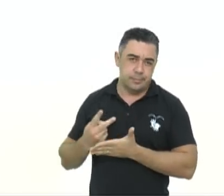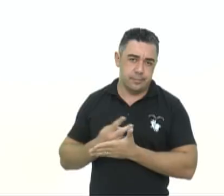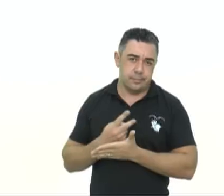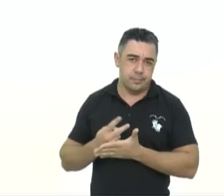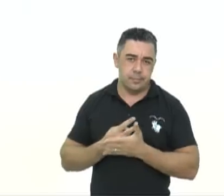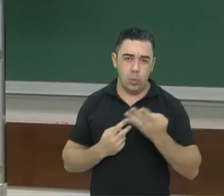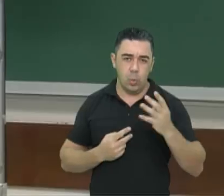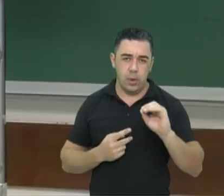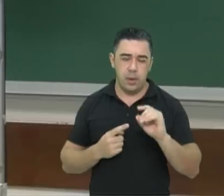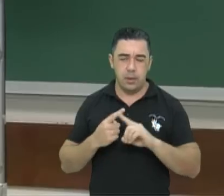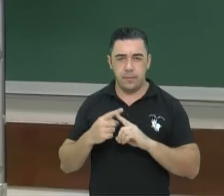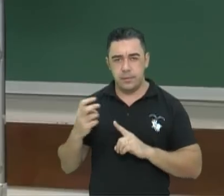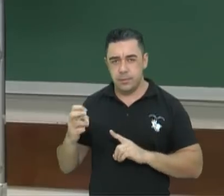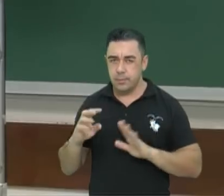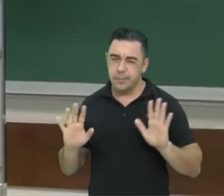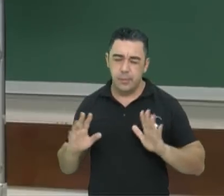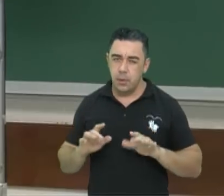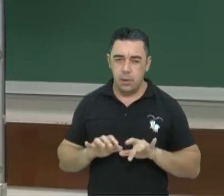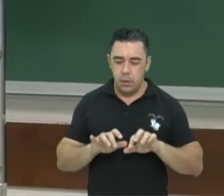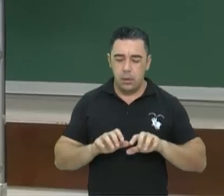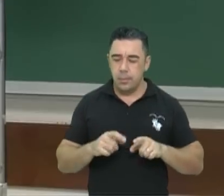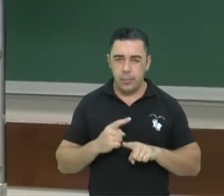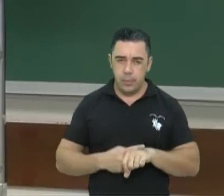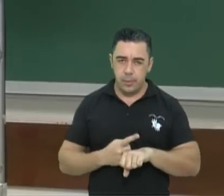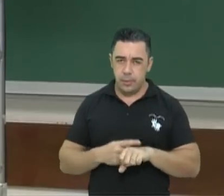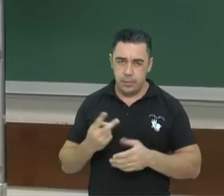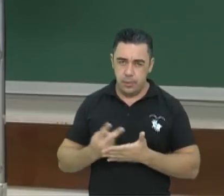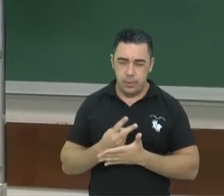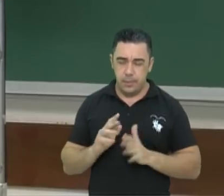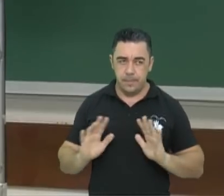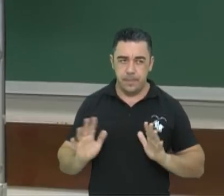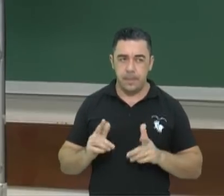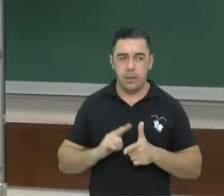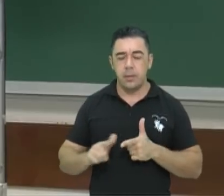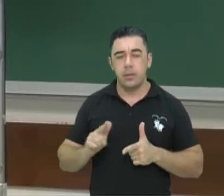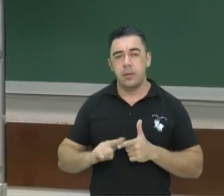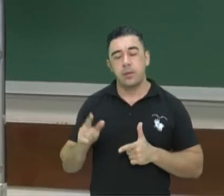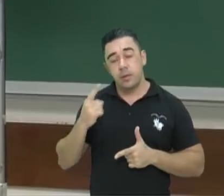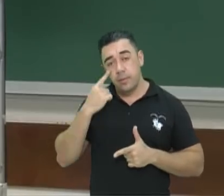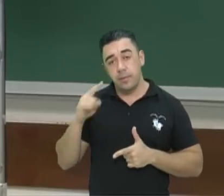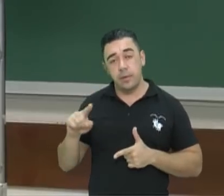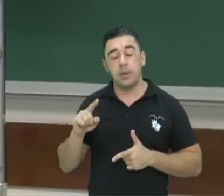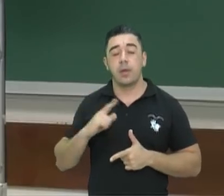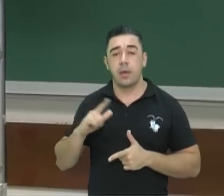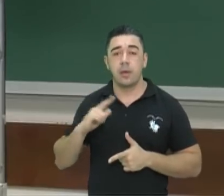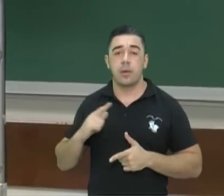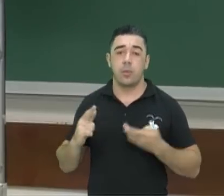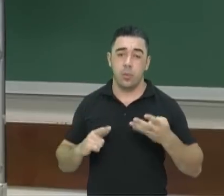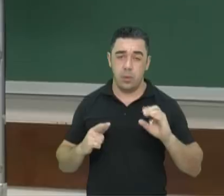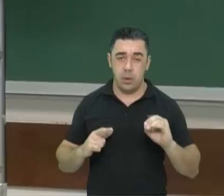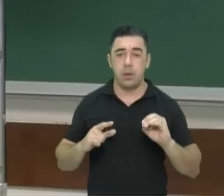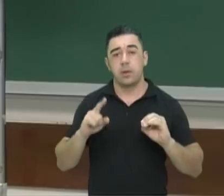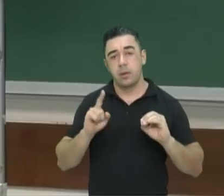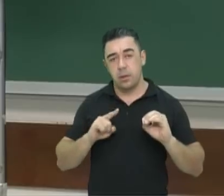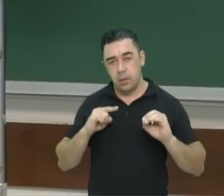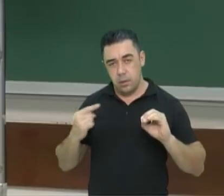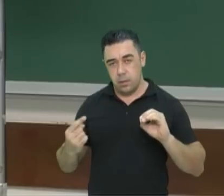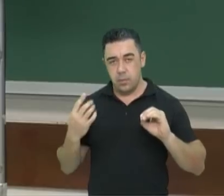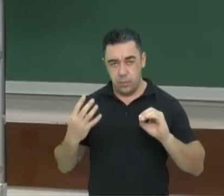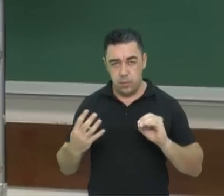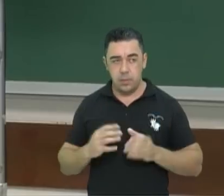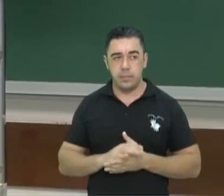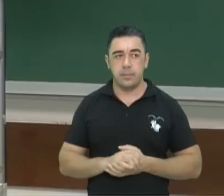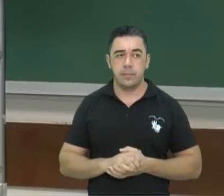verdade ficou 40 vezes 5. Deve ter sido um erro de digitação, né? Mas a gente observa que a proporção está